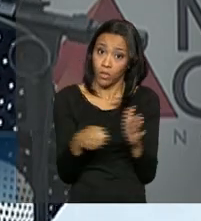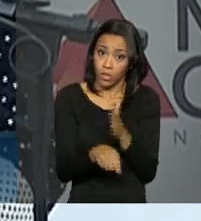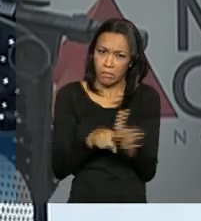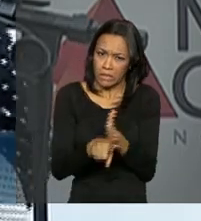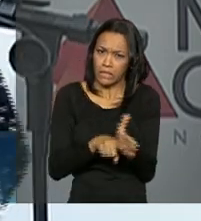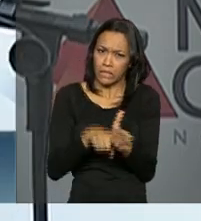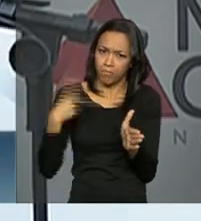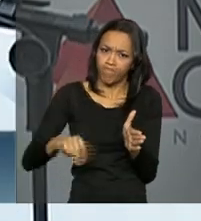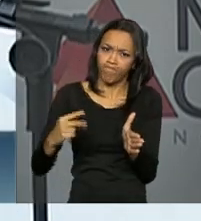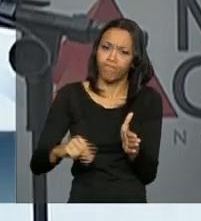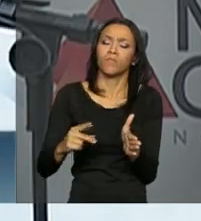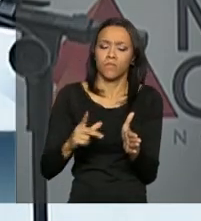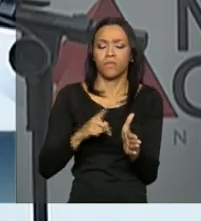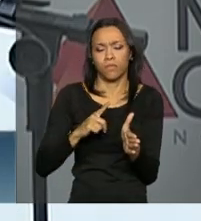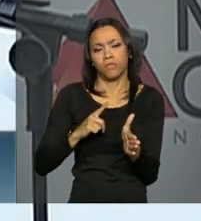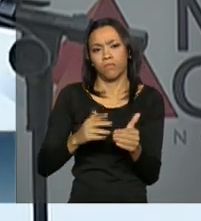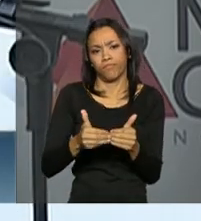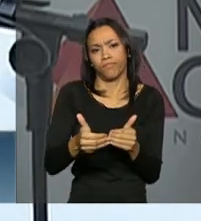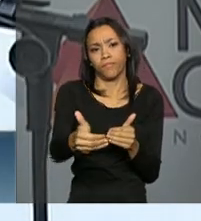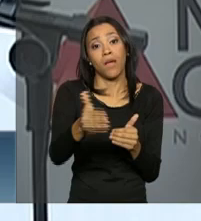vacina. Inclusive,